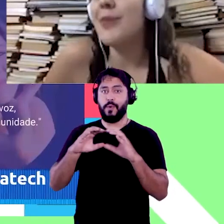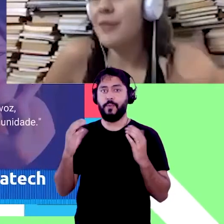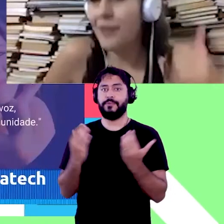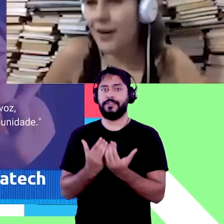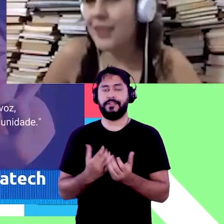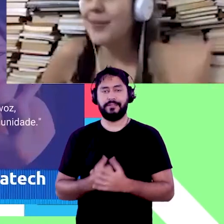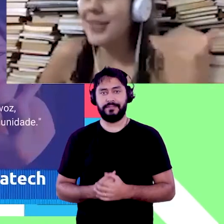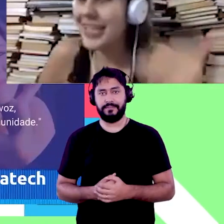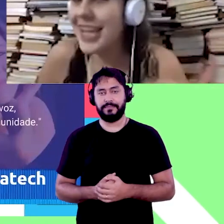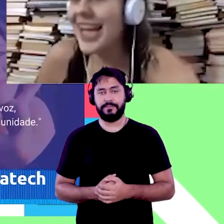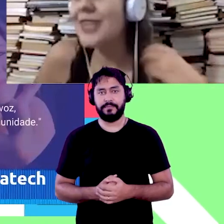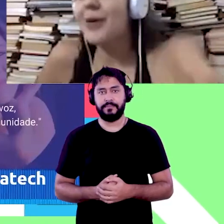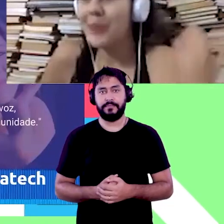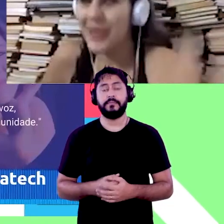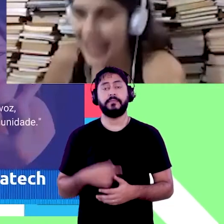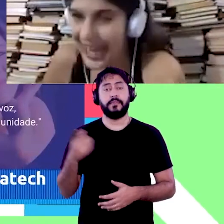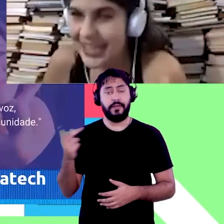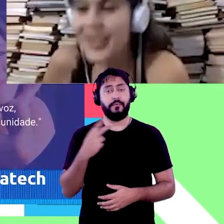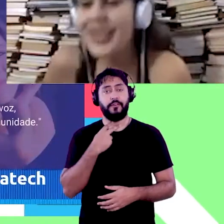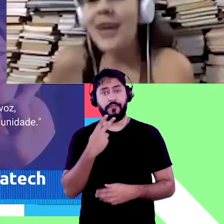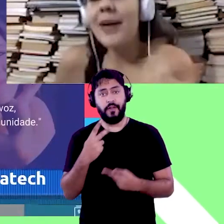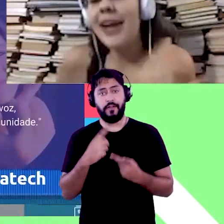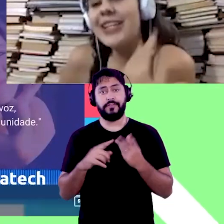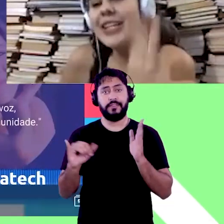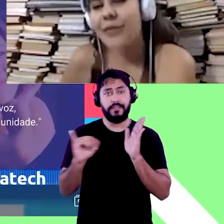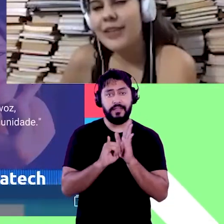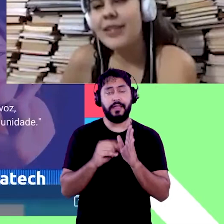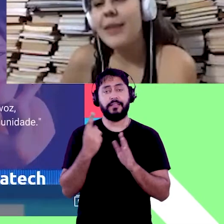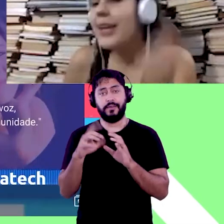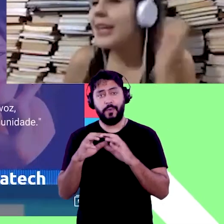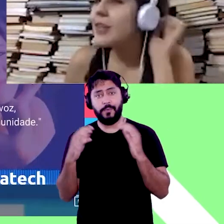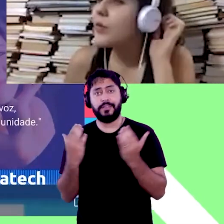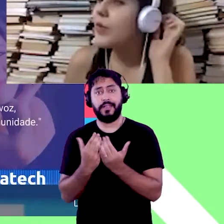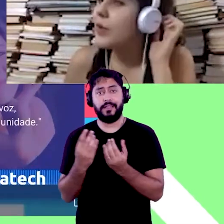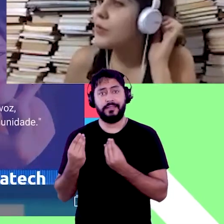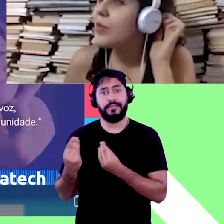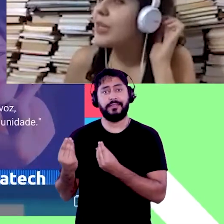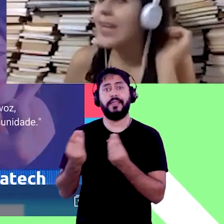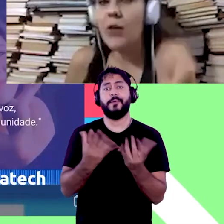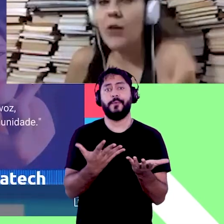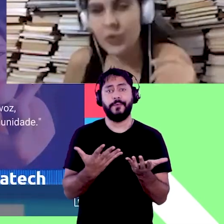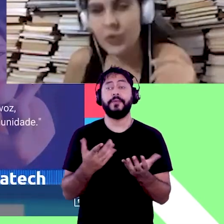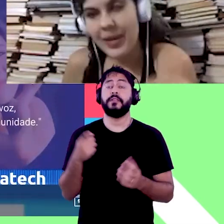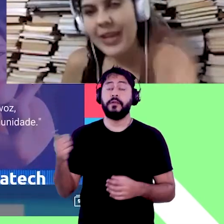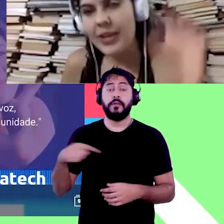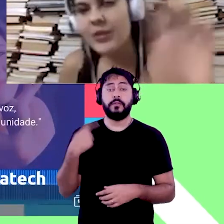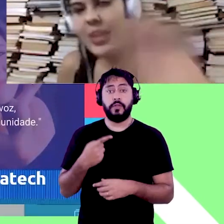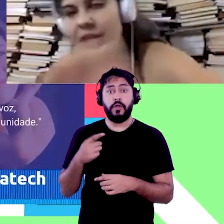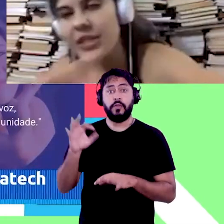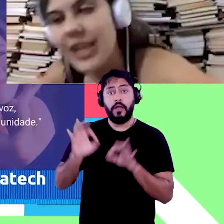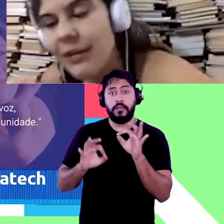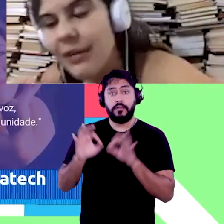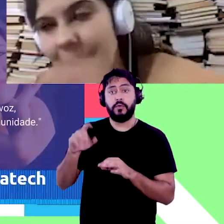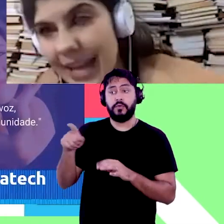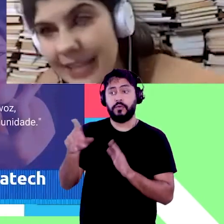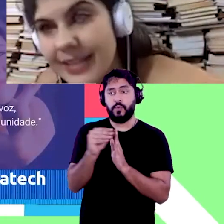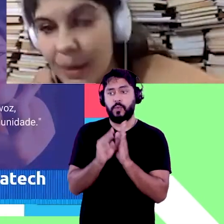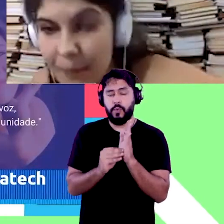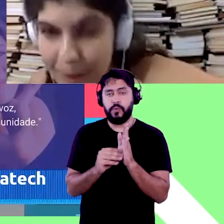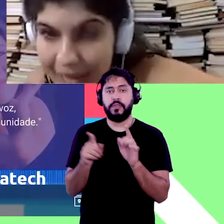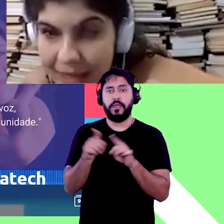Isso, uma voz, uma identidade e uma comunidade. Então, a gente fez também esse conteúdo em áudio, né? Então, a gente tem a